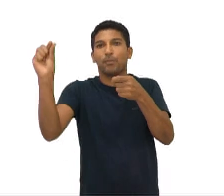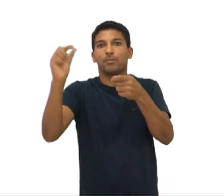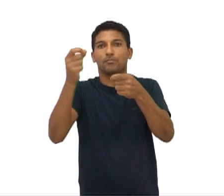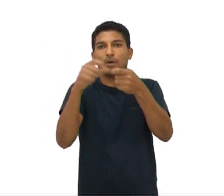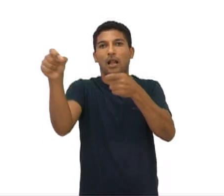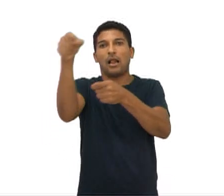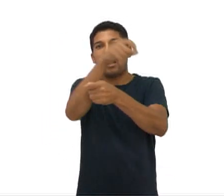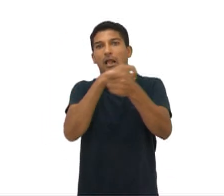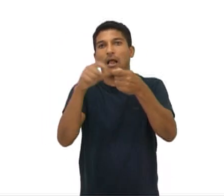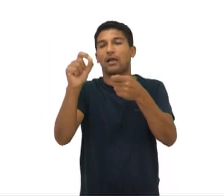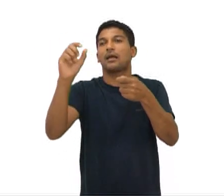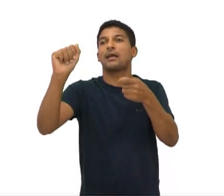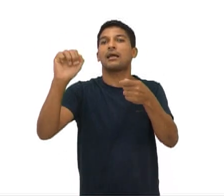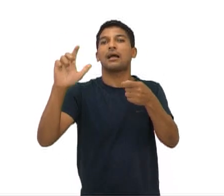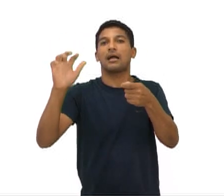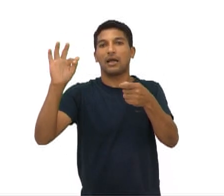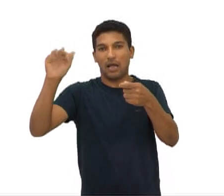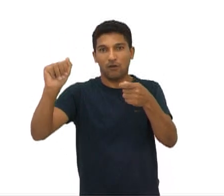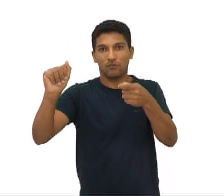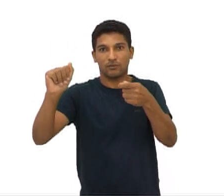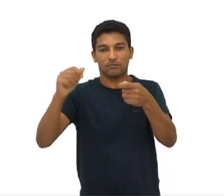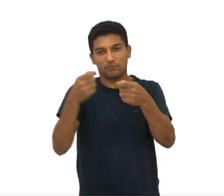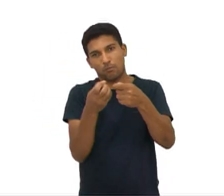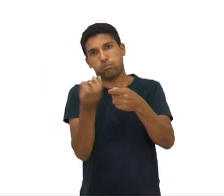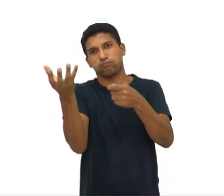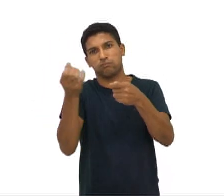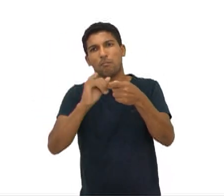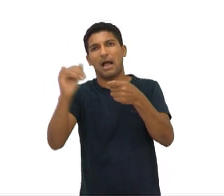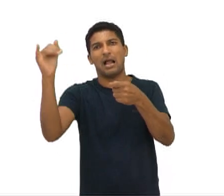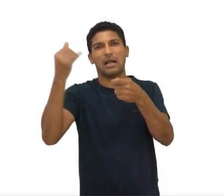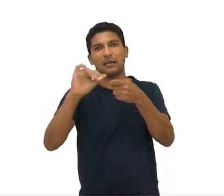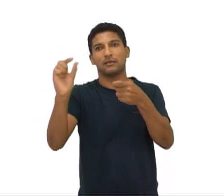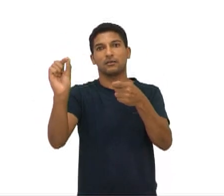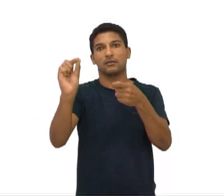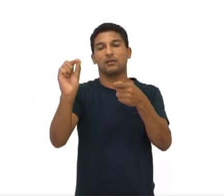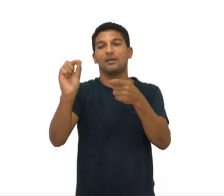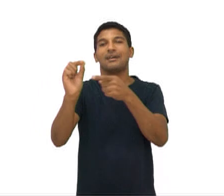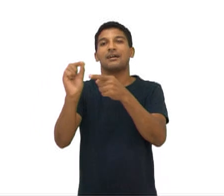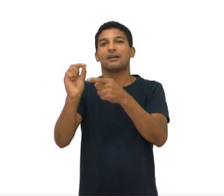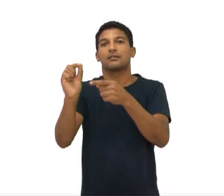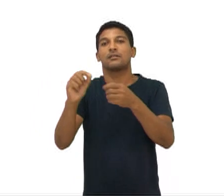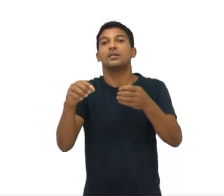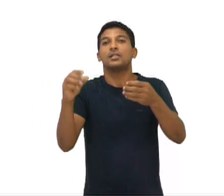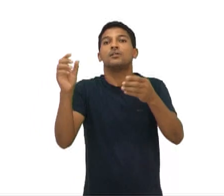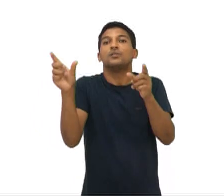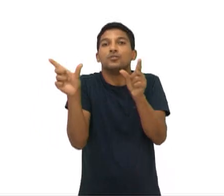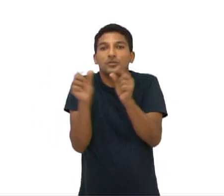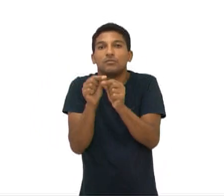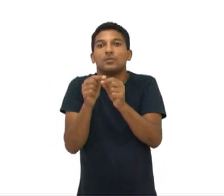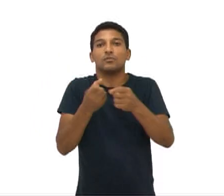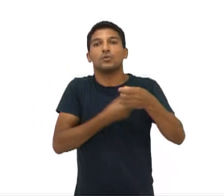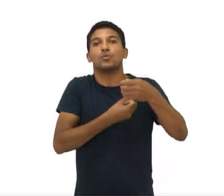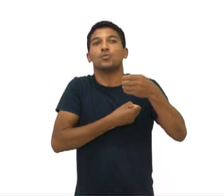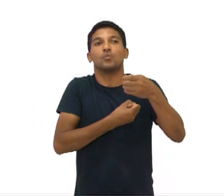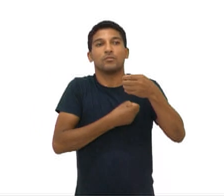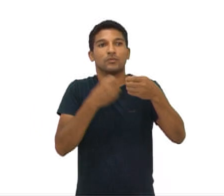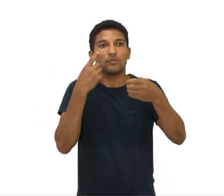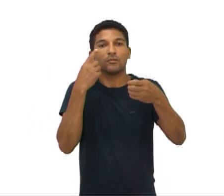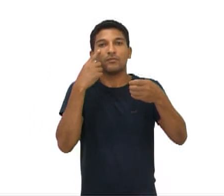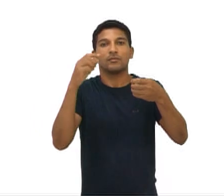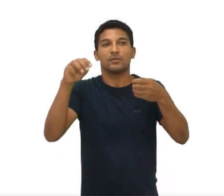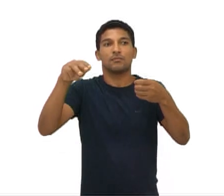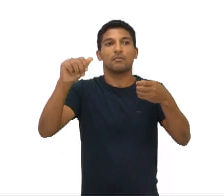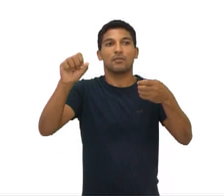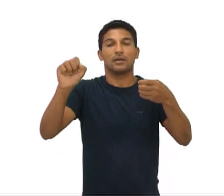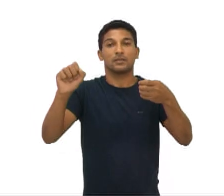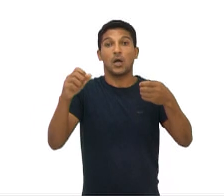número atômico e o número de massa diminui 4 unidades, tá? Então o urânio vai lá, pá, emite partícula,